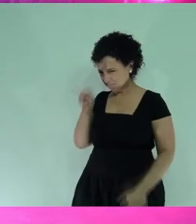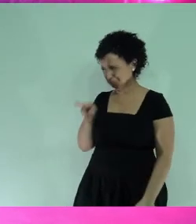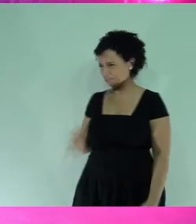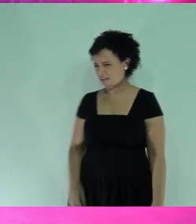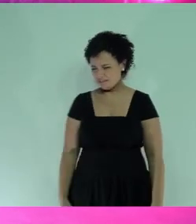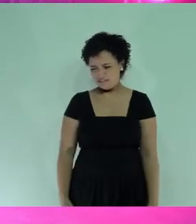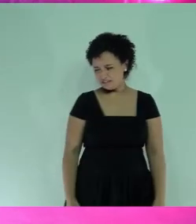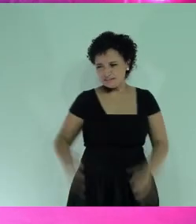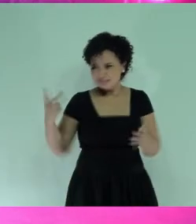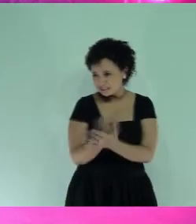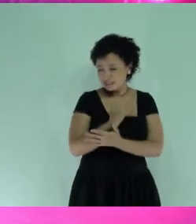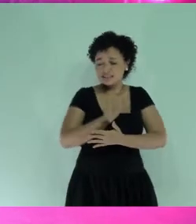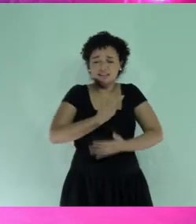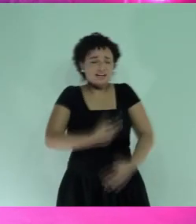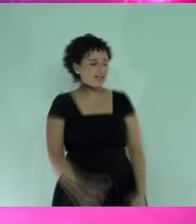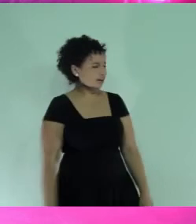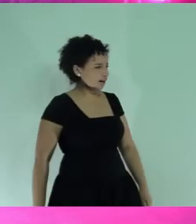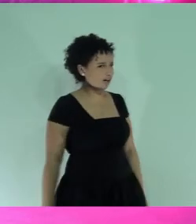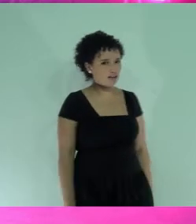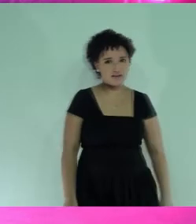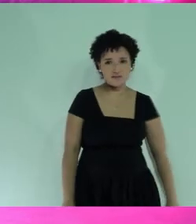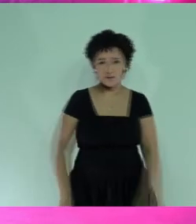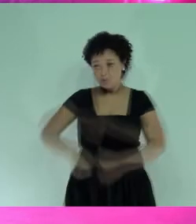menino indecente, viado.